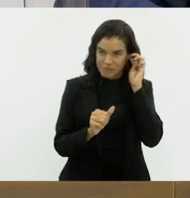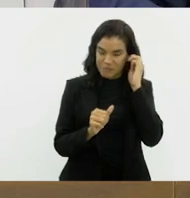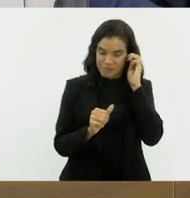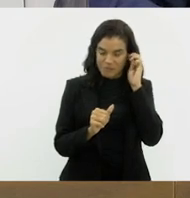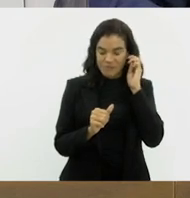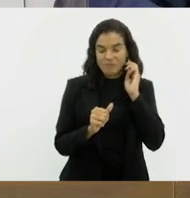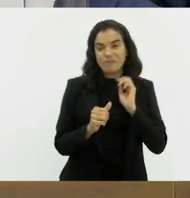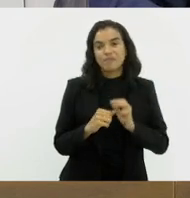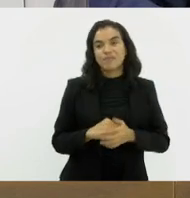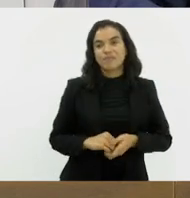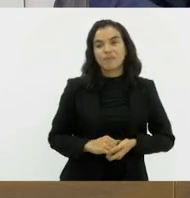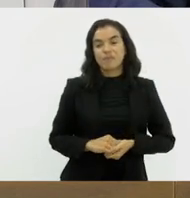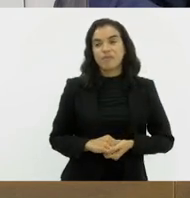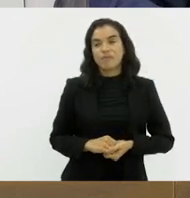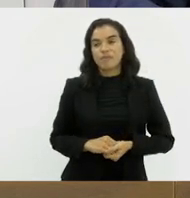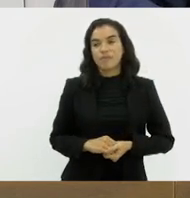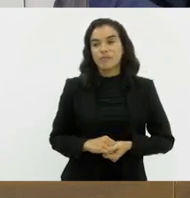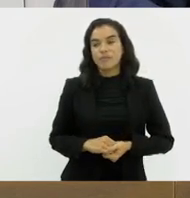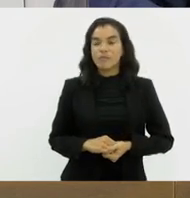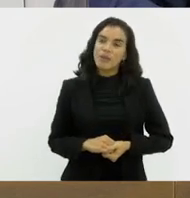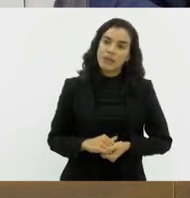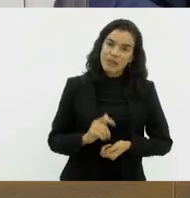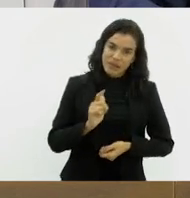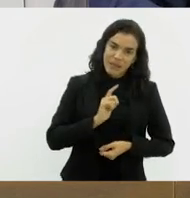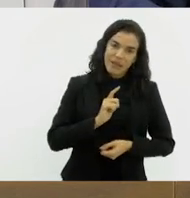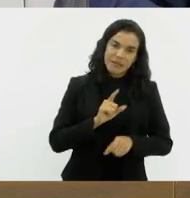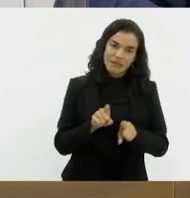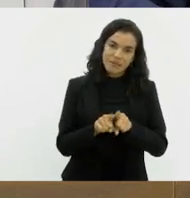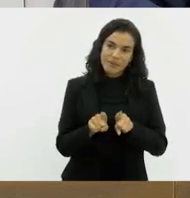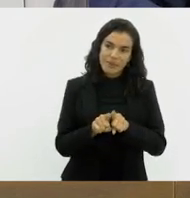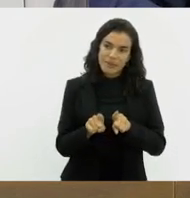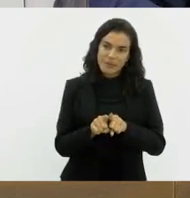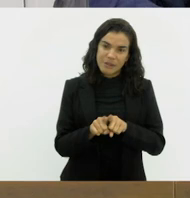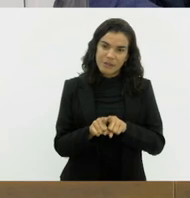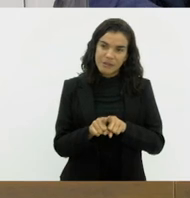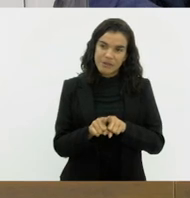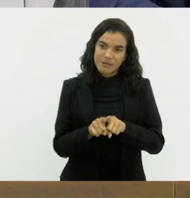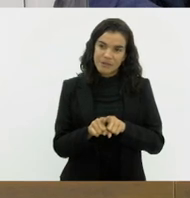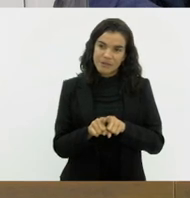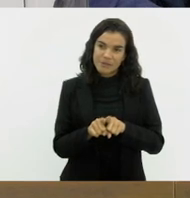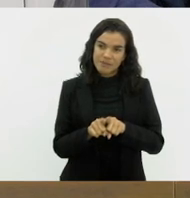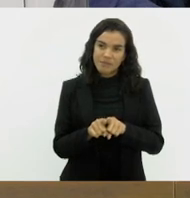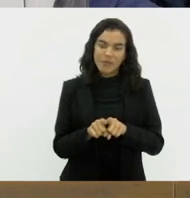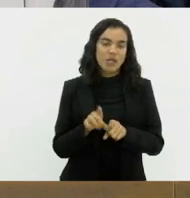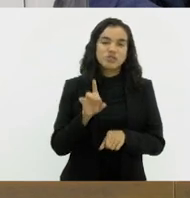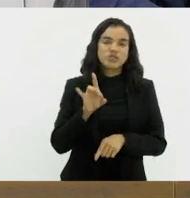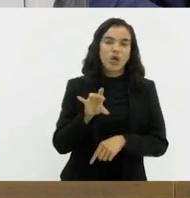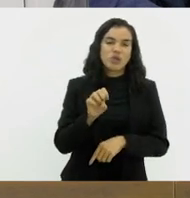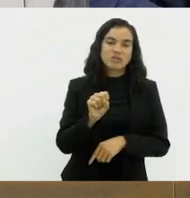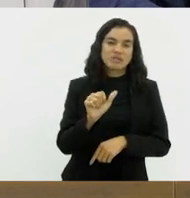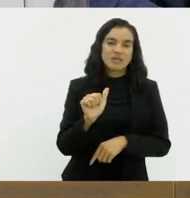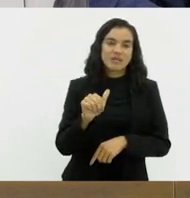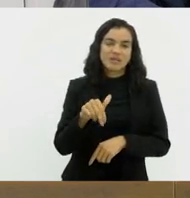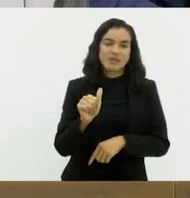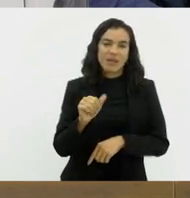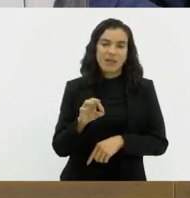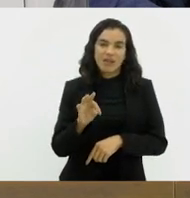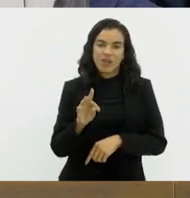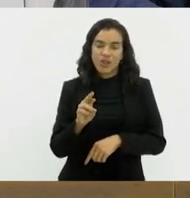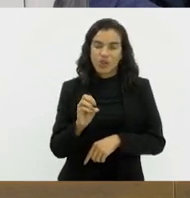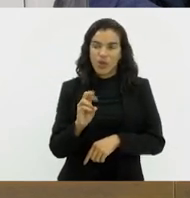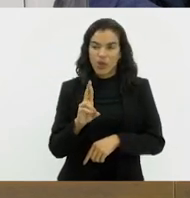diretamente... quer dizer, está também porque a ação não se restringe ao Hospital Sanatório Penal. Ela se orienta